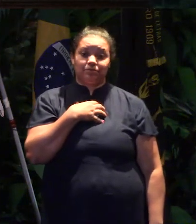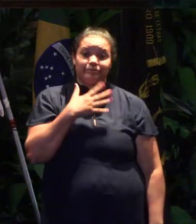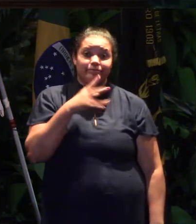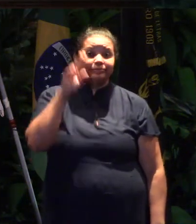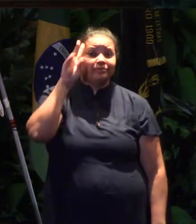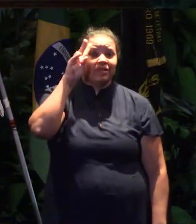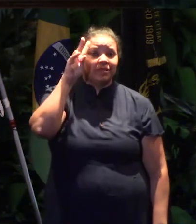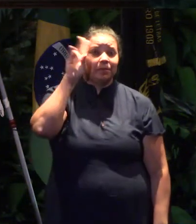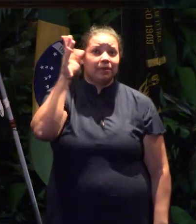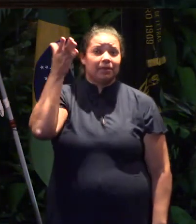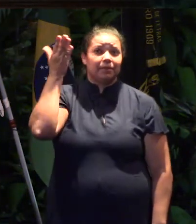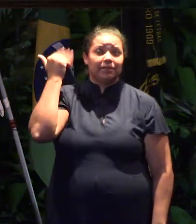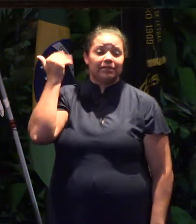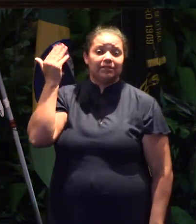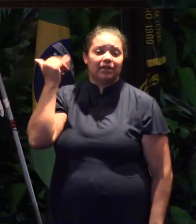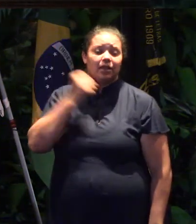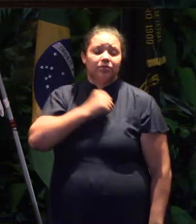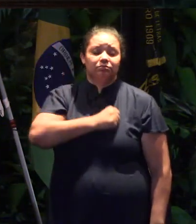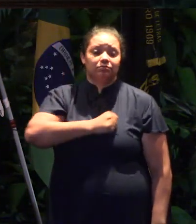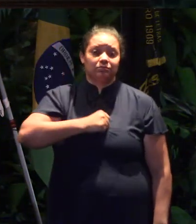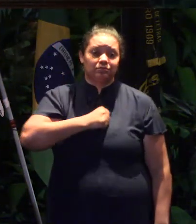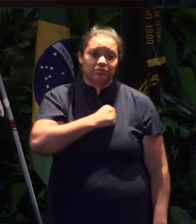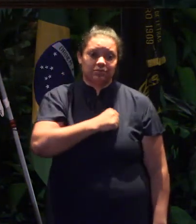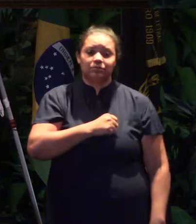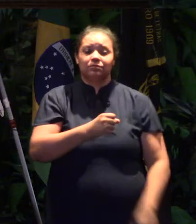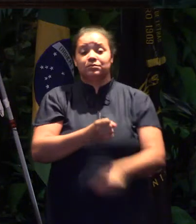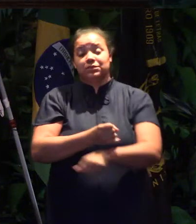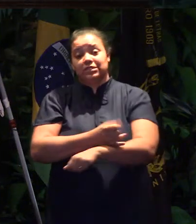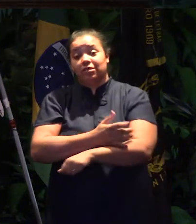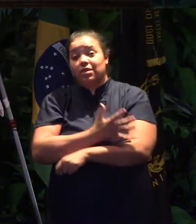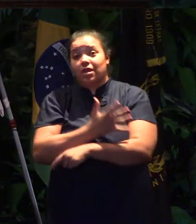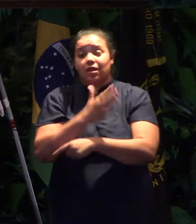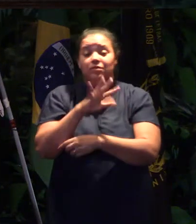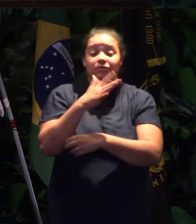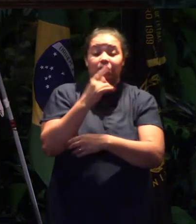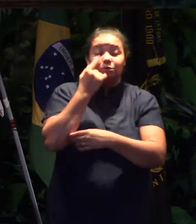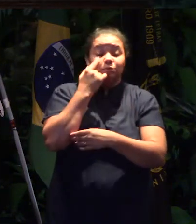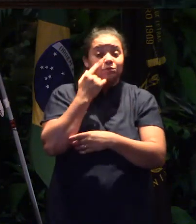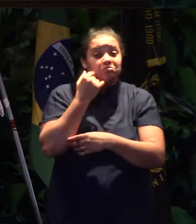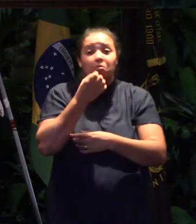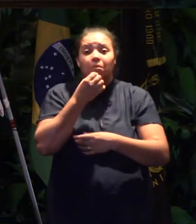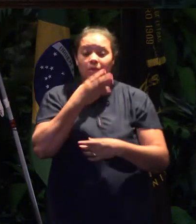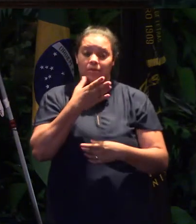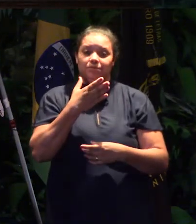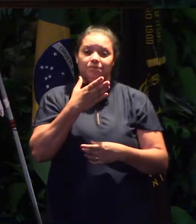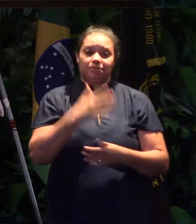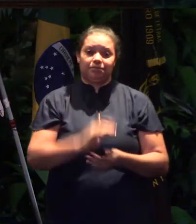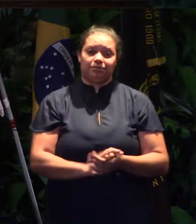melancólica ou de saudade, ou uma emoção mais lacrimosa assim, também é bom, porque